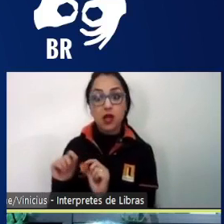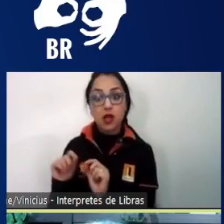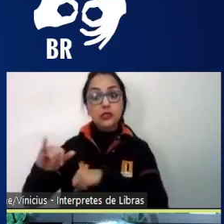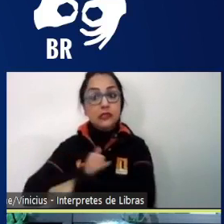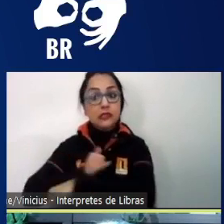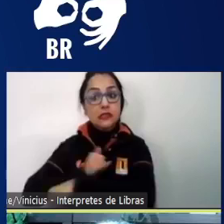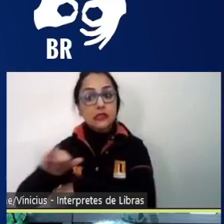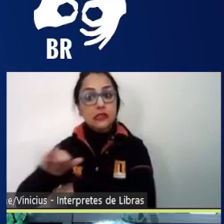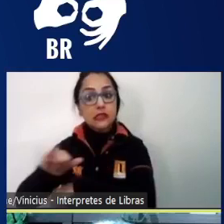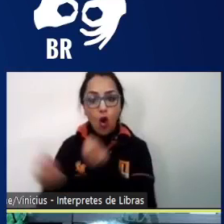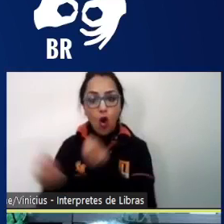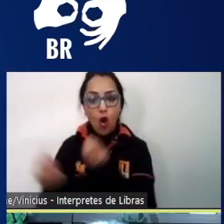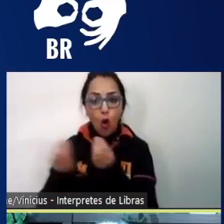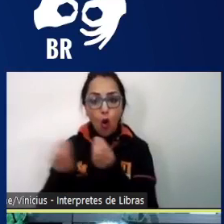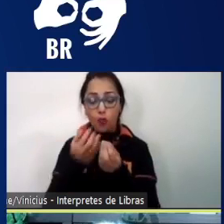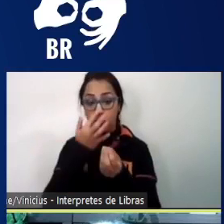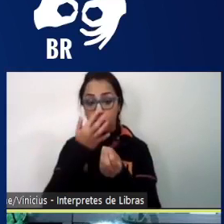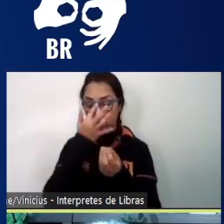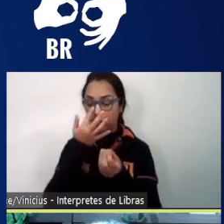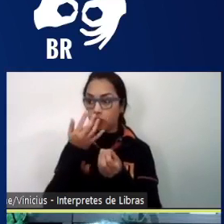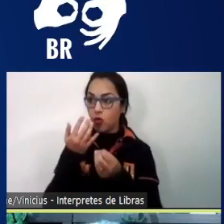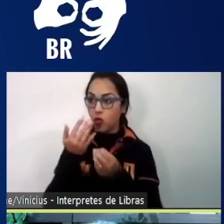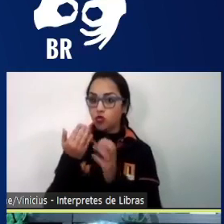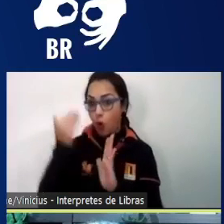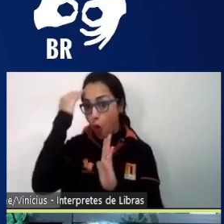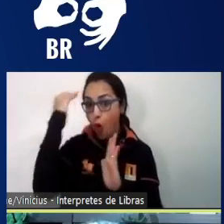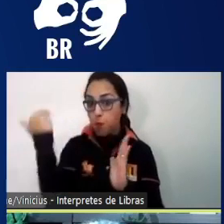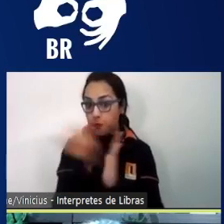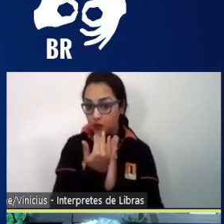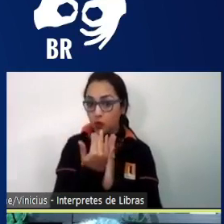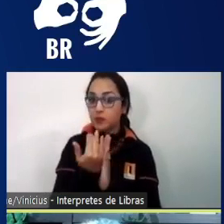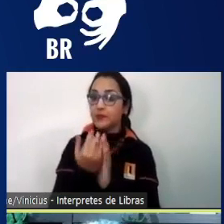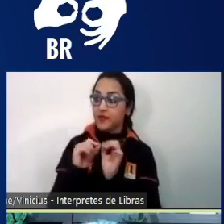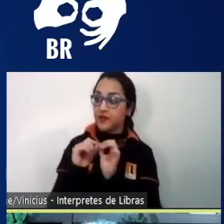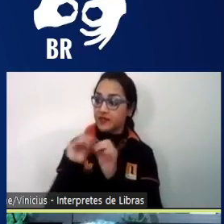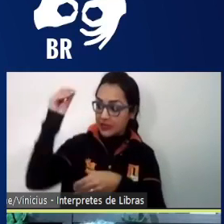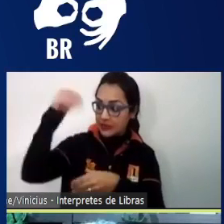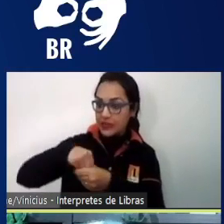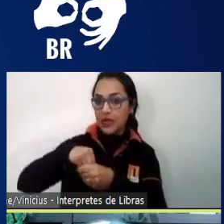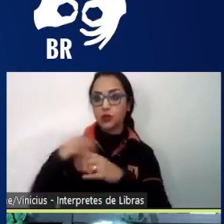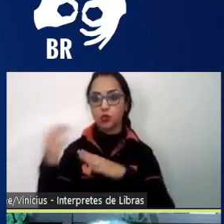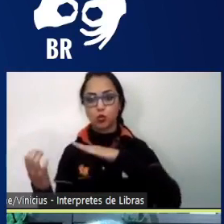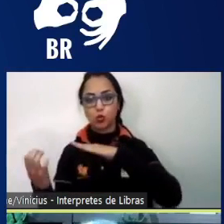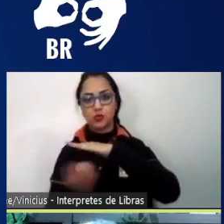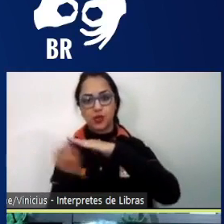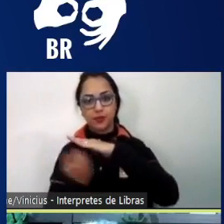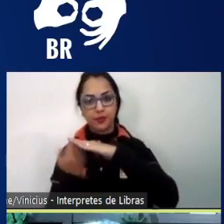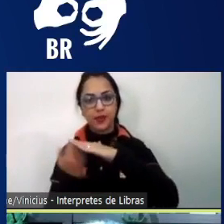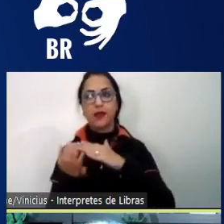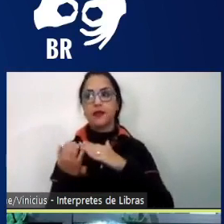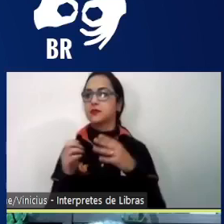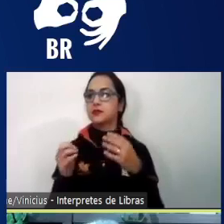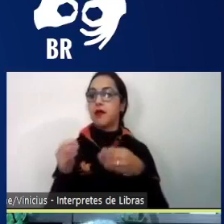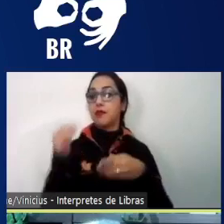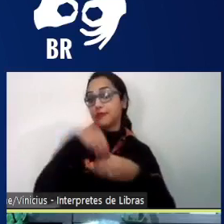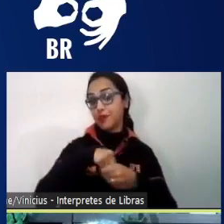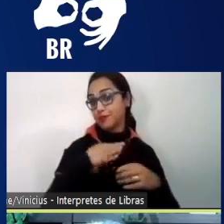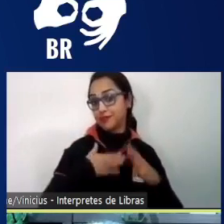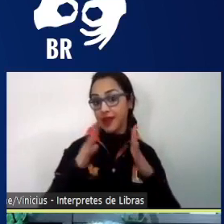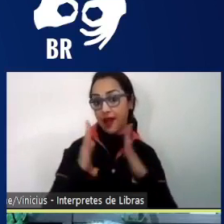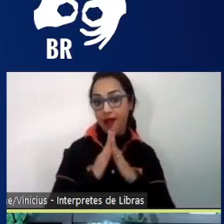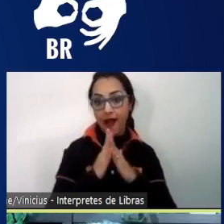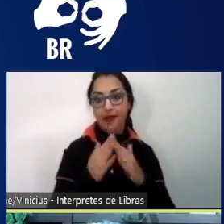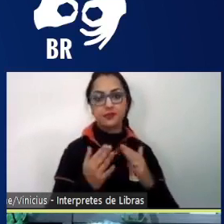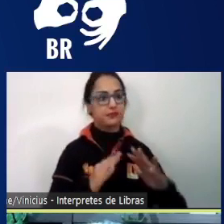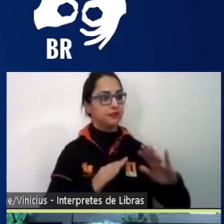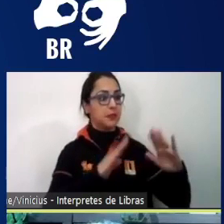de implementar dentro das nossas organizações, das nossas casas, das nossas